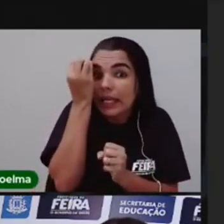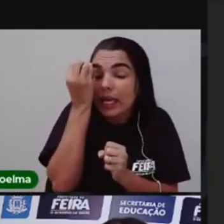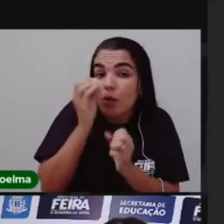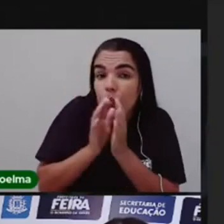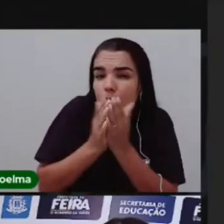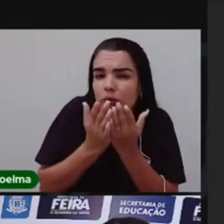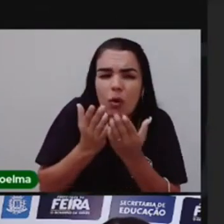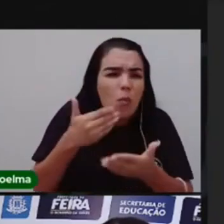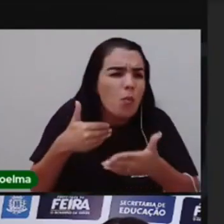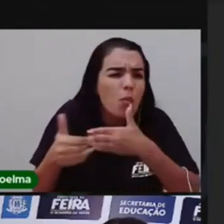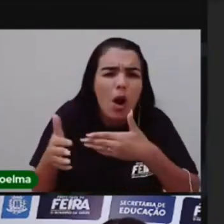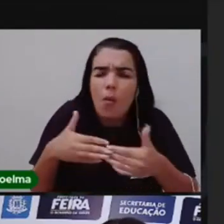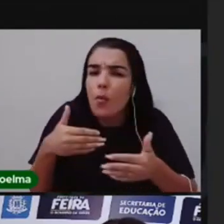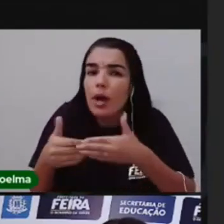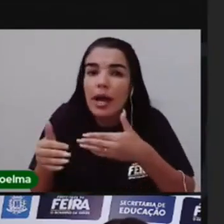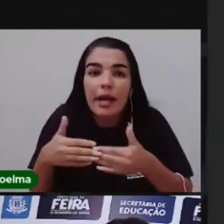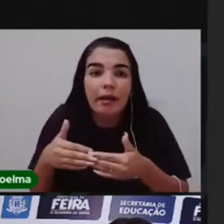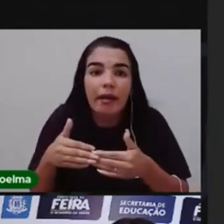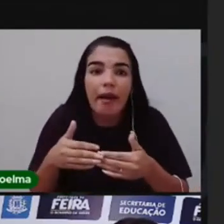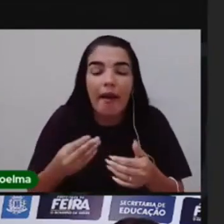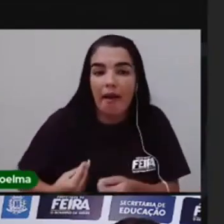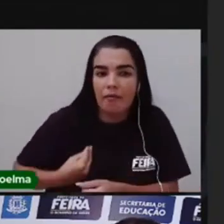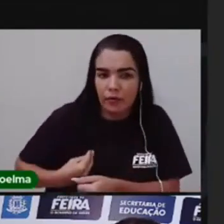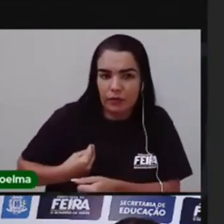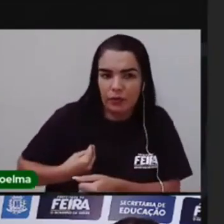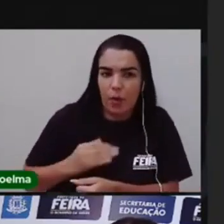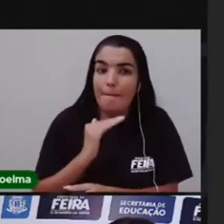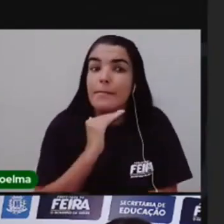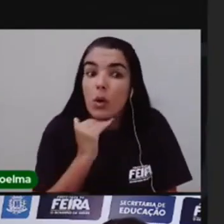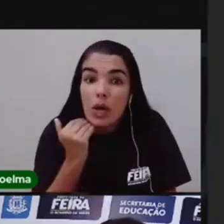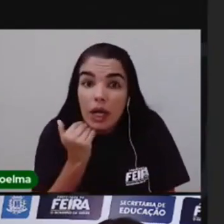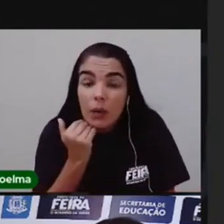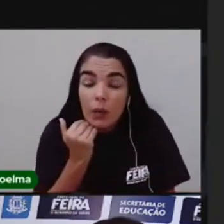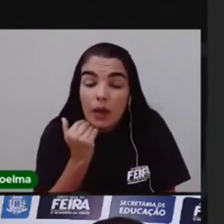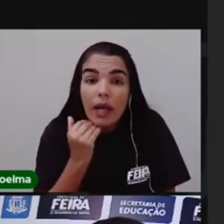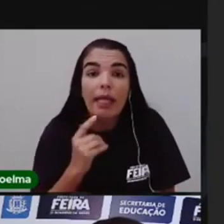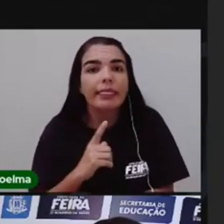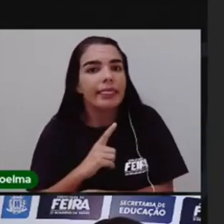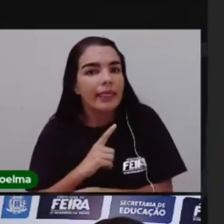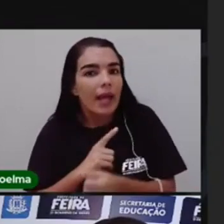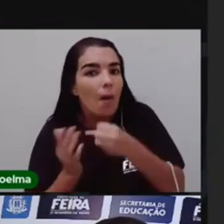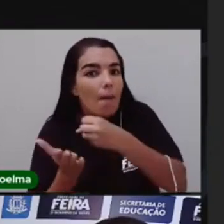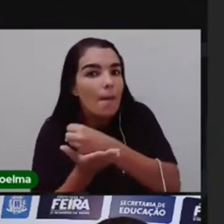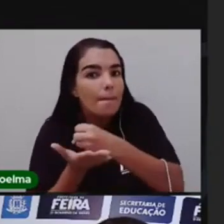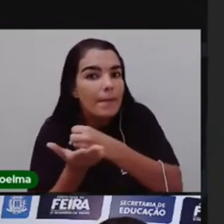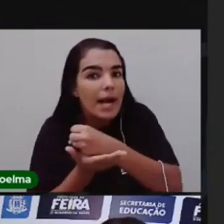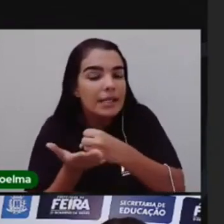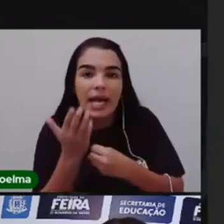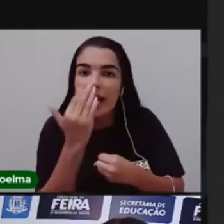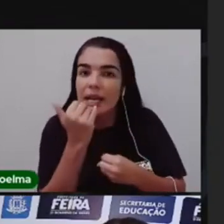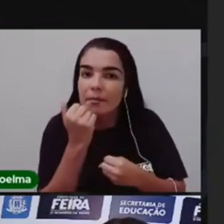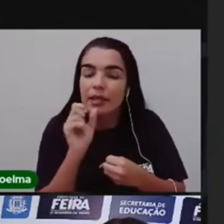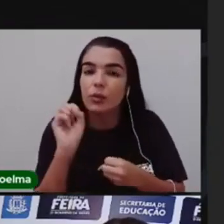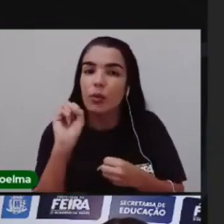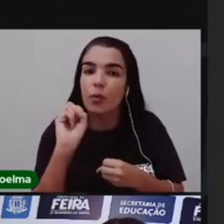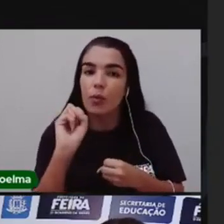quando qualquer ser vivo morre, ele serve de alimento para outros organismos, né? Que organismos são esses? Os fungos e